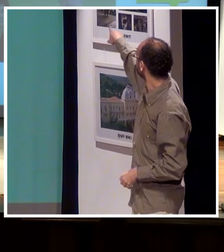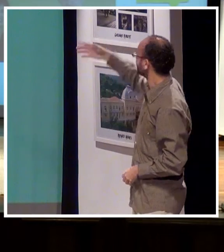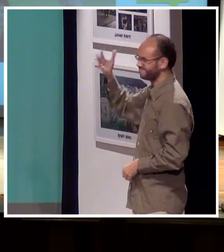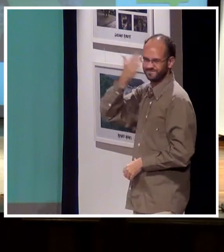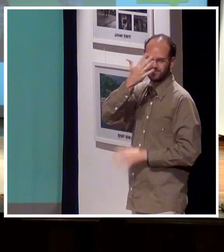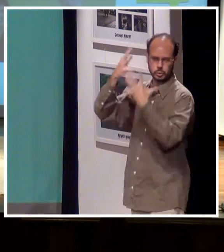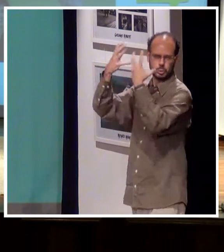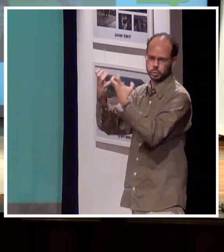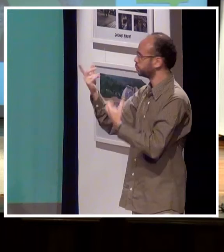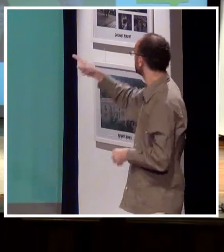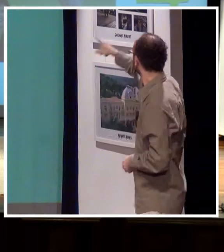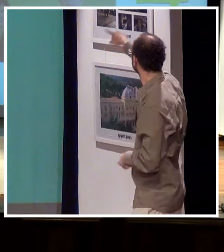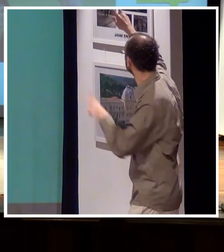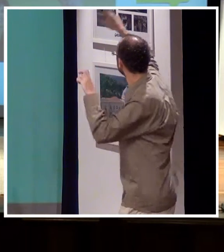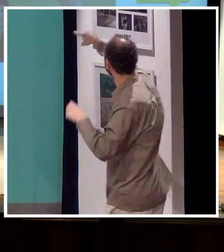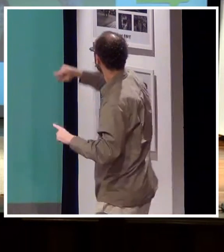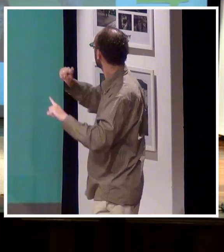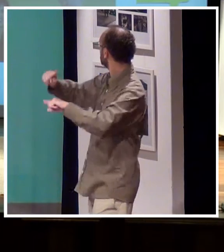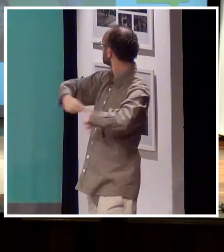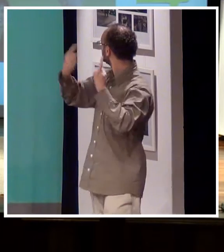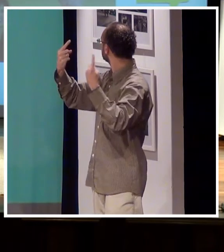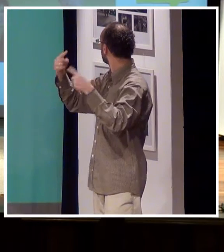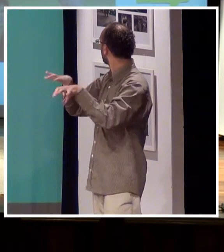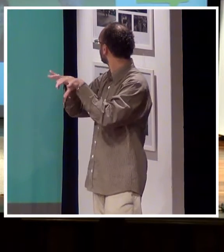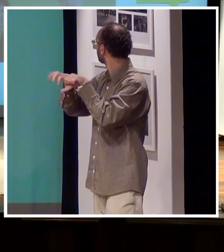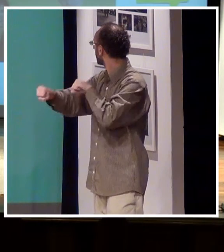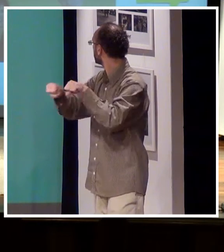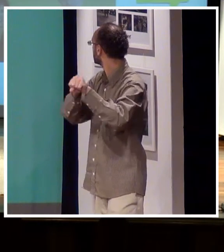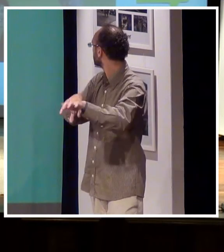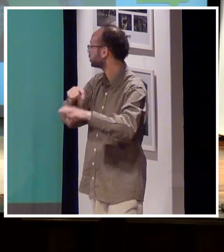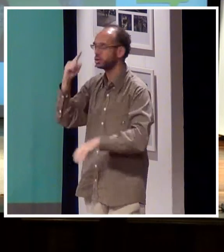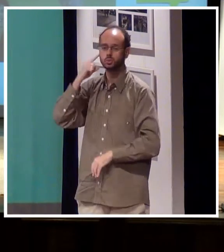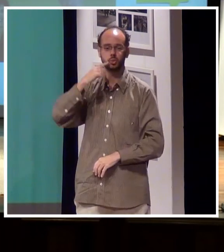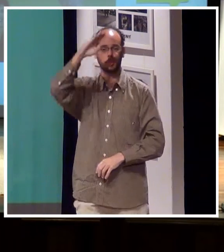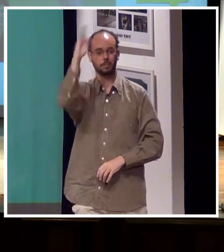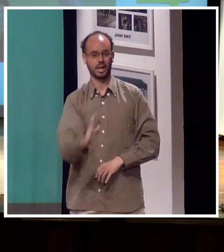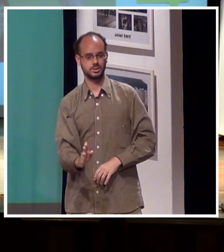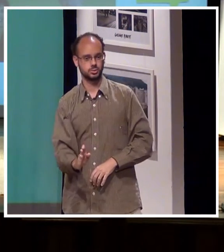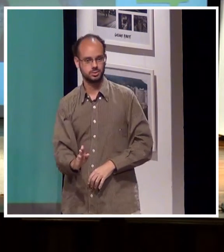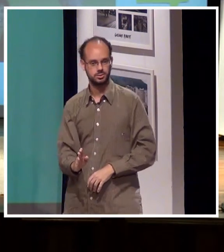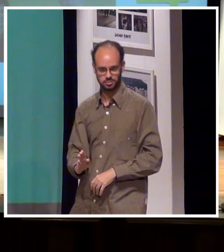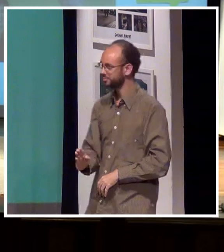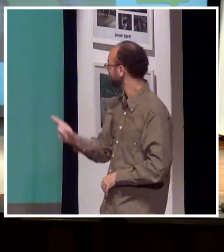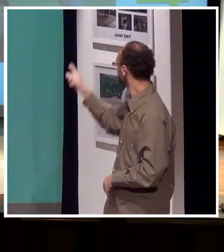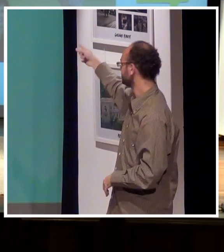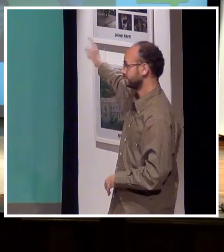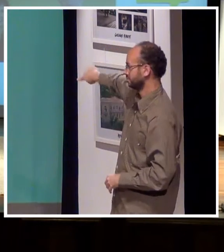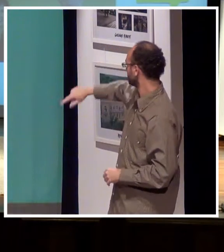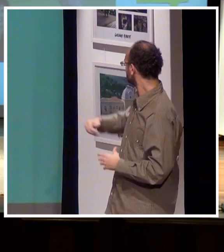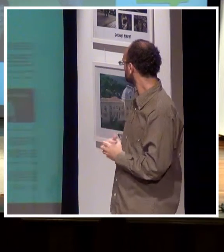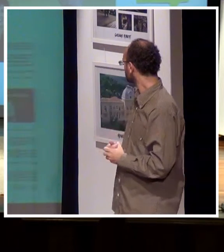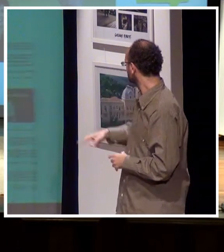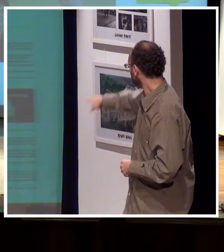O tema da redação, não dá para ler que está um pouco claro, mas fala sobre o desafio da formação do